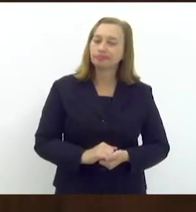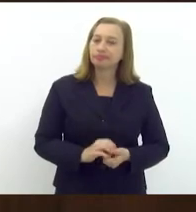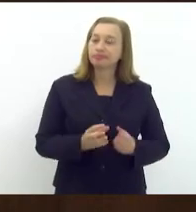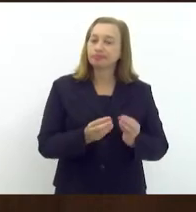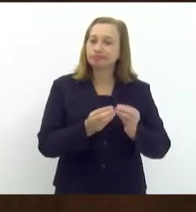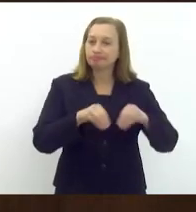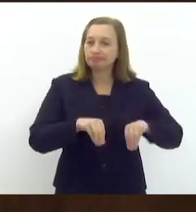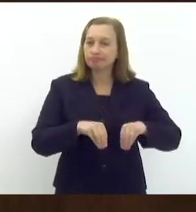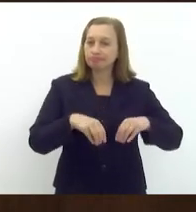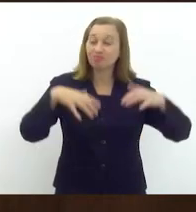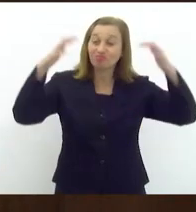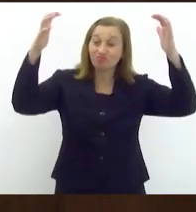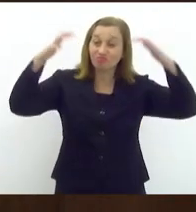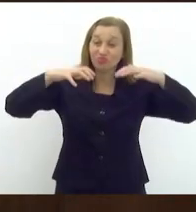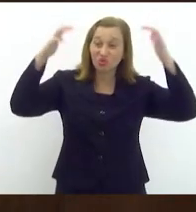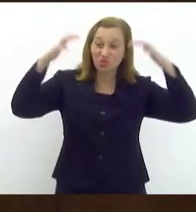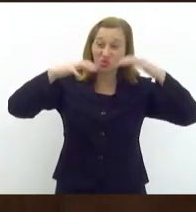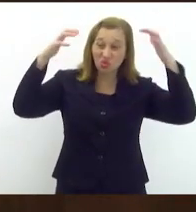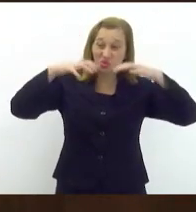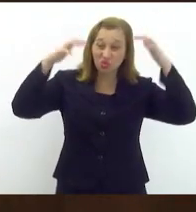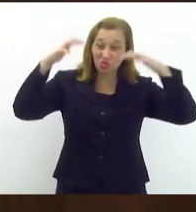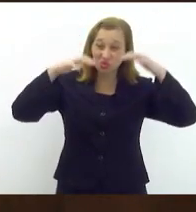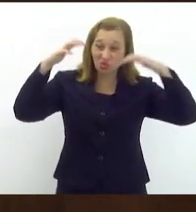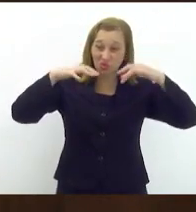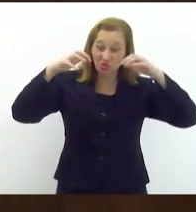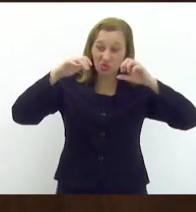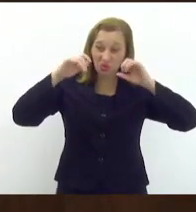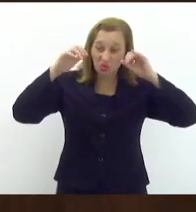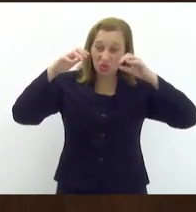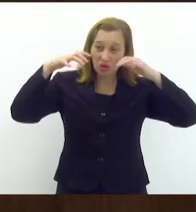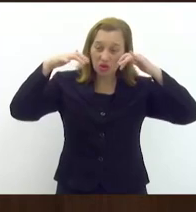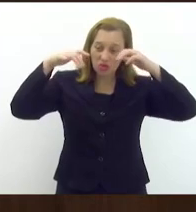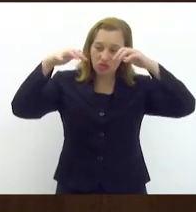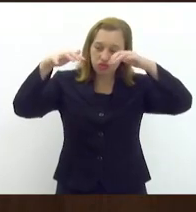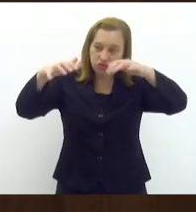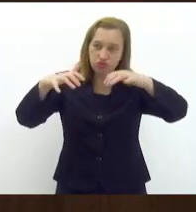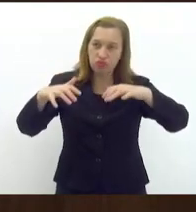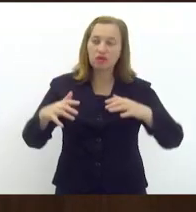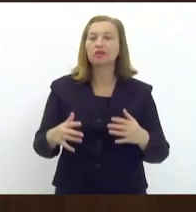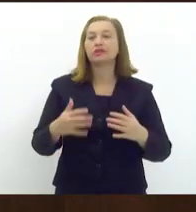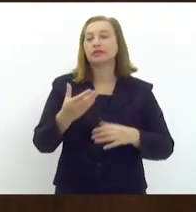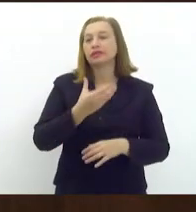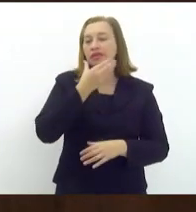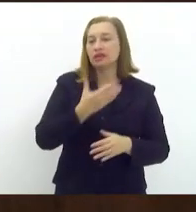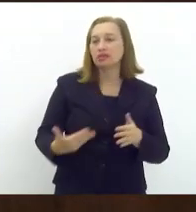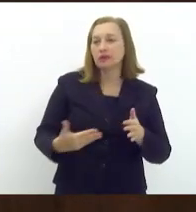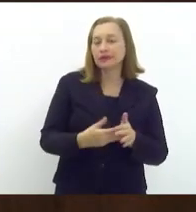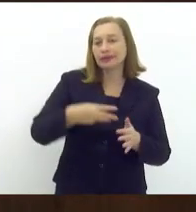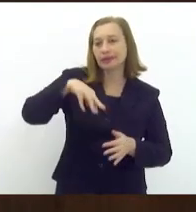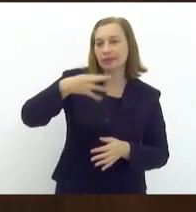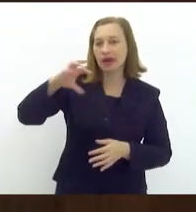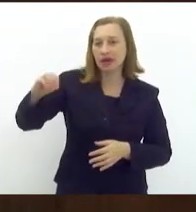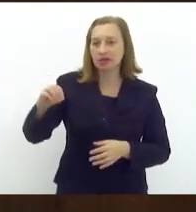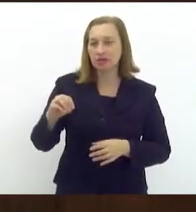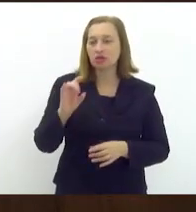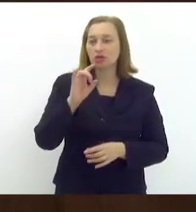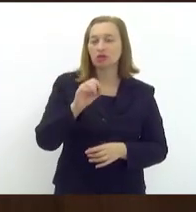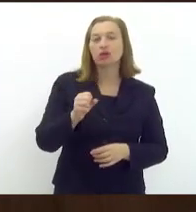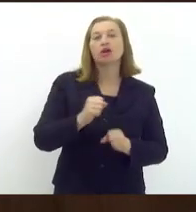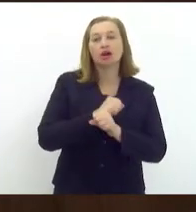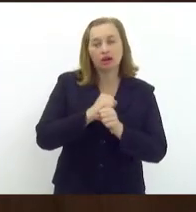atmosféricas no período de dezembro amasso de cada ano